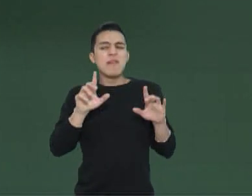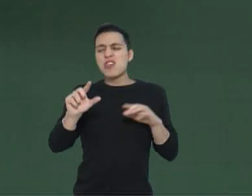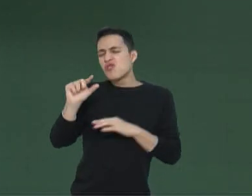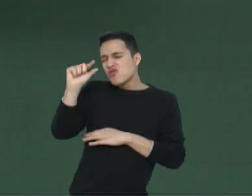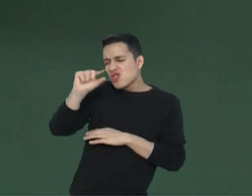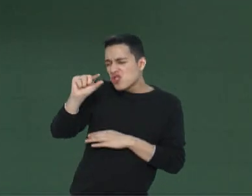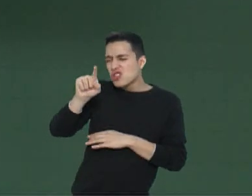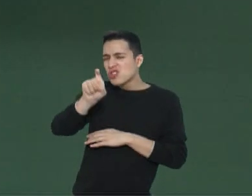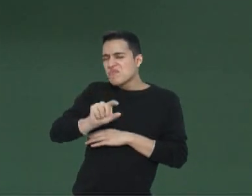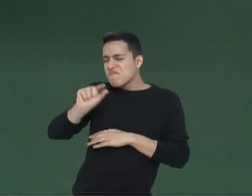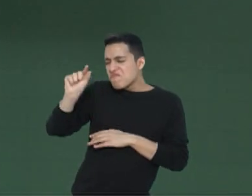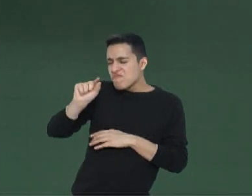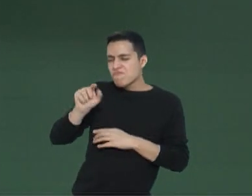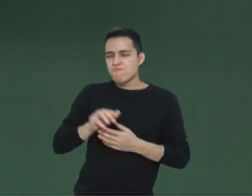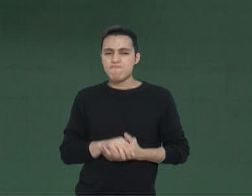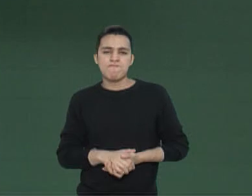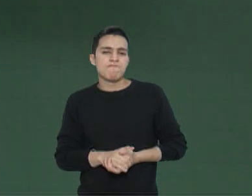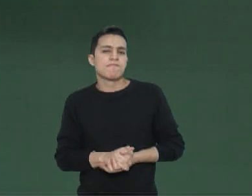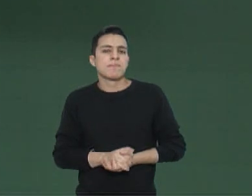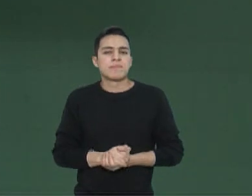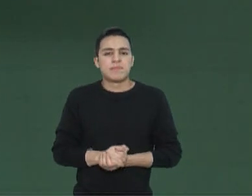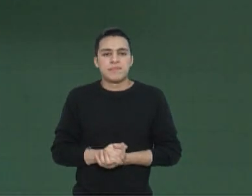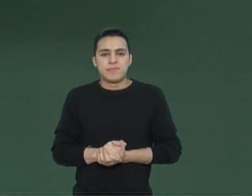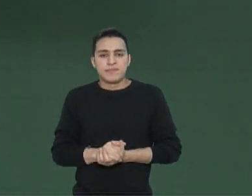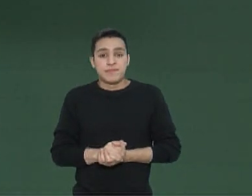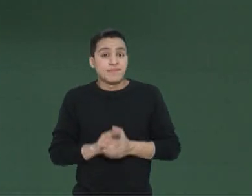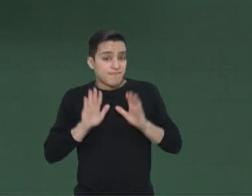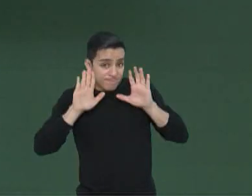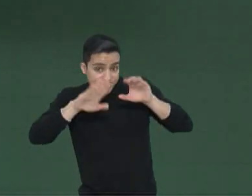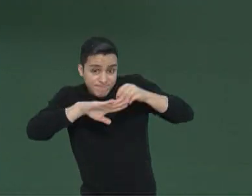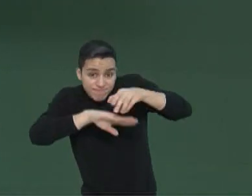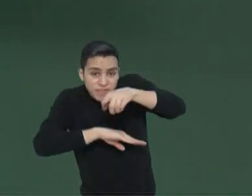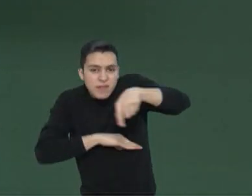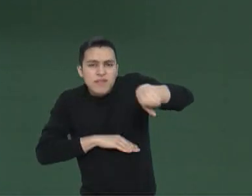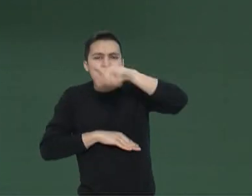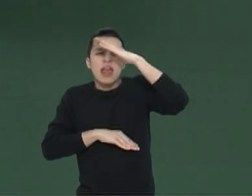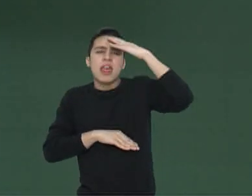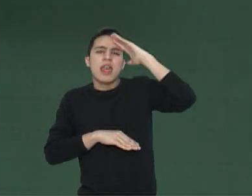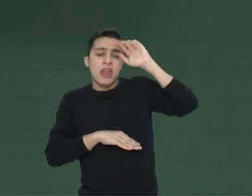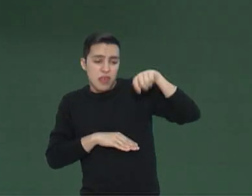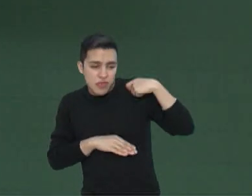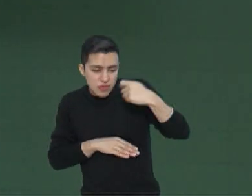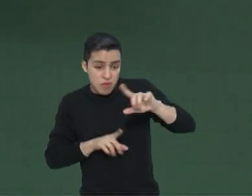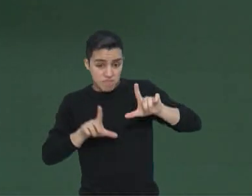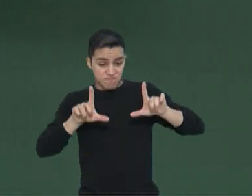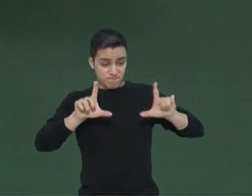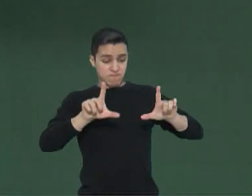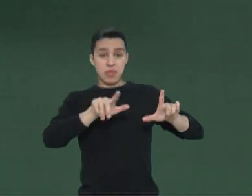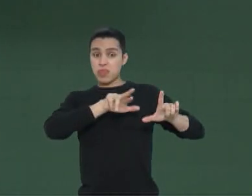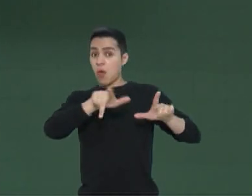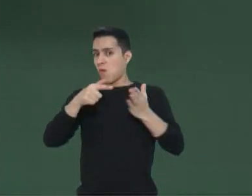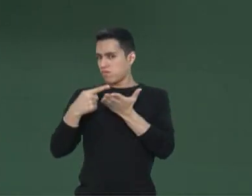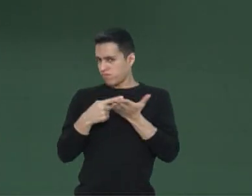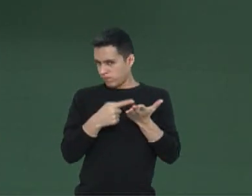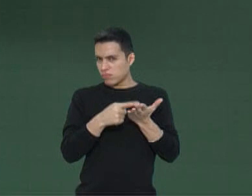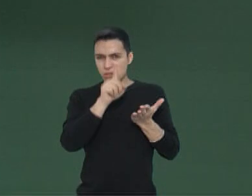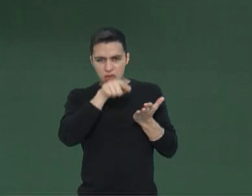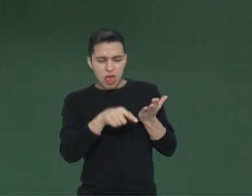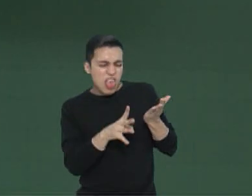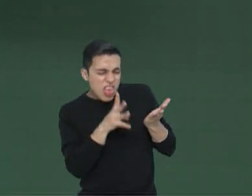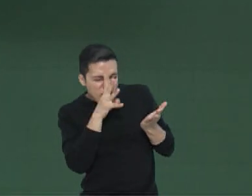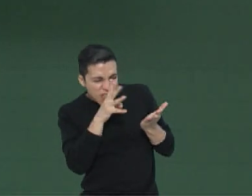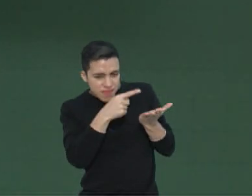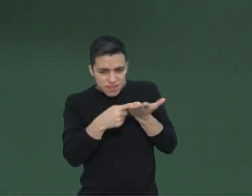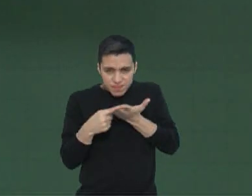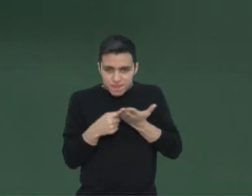X menorzinho. Outra coisa importante para a gente entender na partitura não convencional, nessa que nós estamos